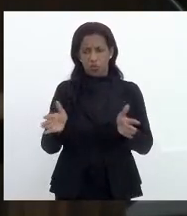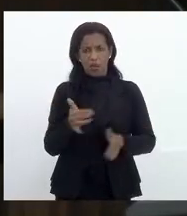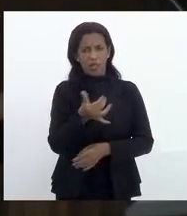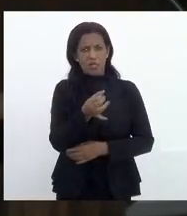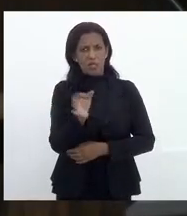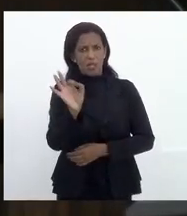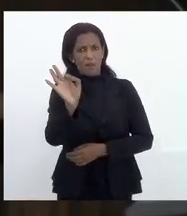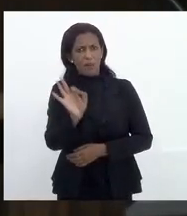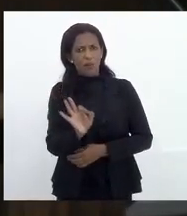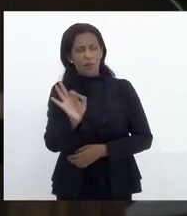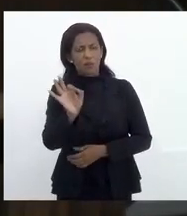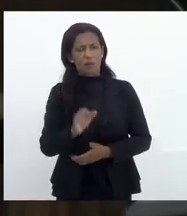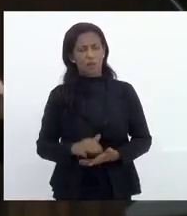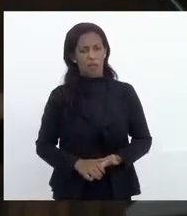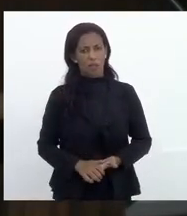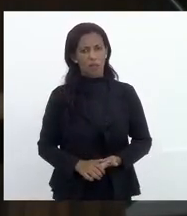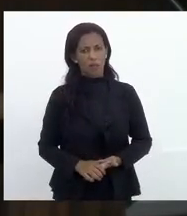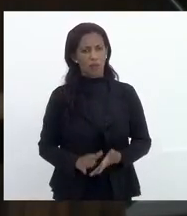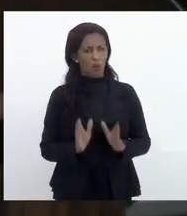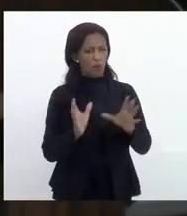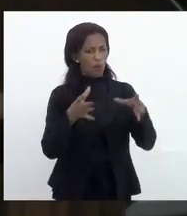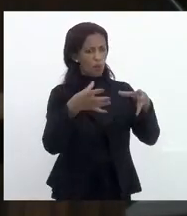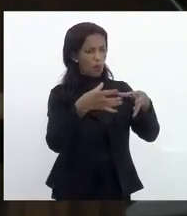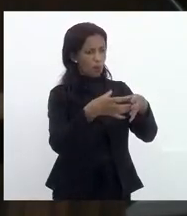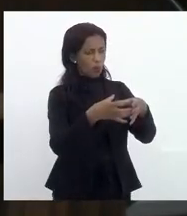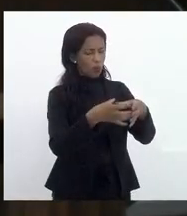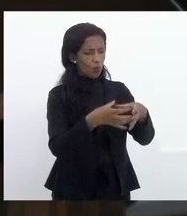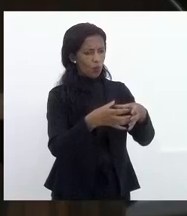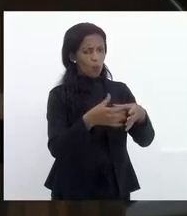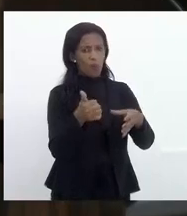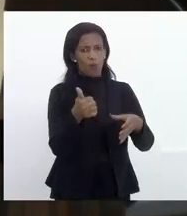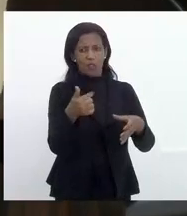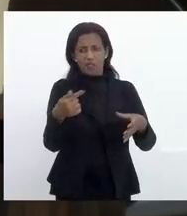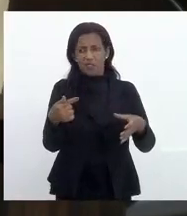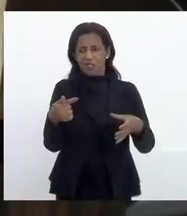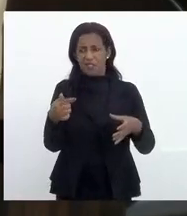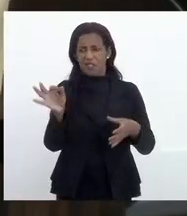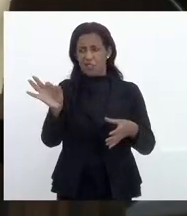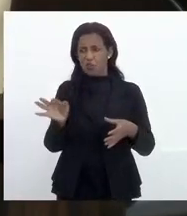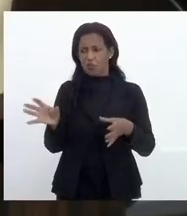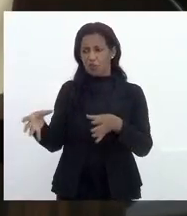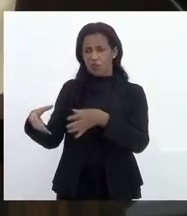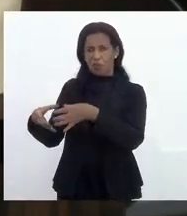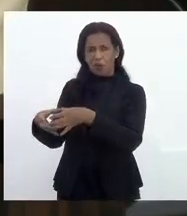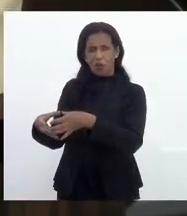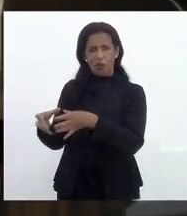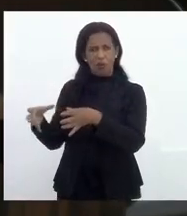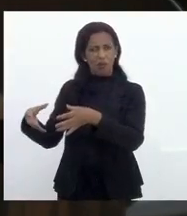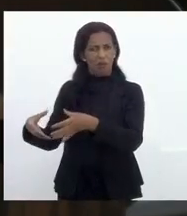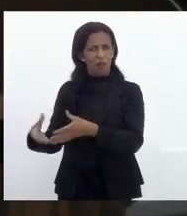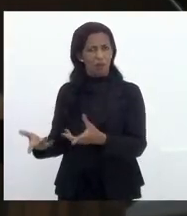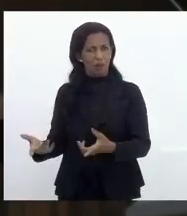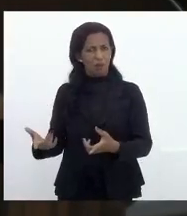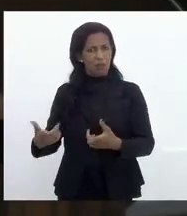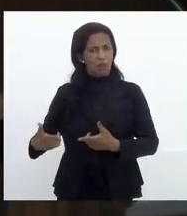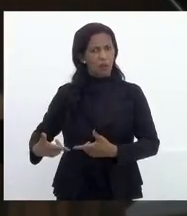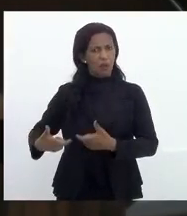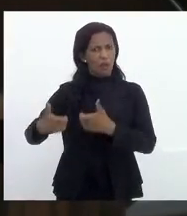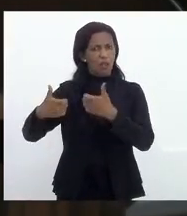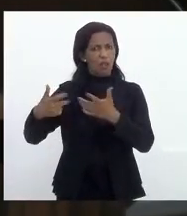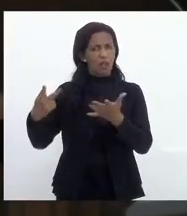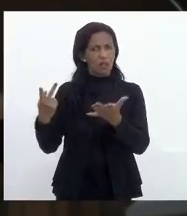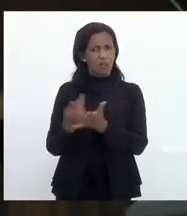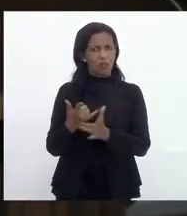100 porcento Para uma determinada classe de dezessete por cento para outra então a guerra que tá acontecendo